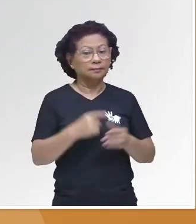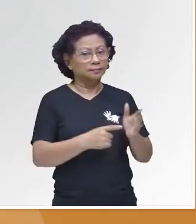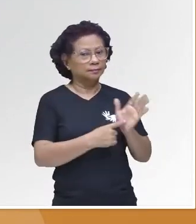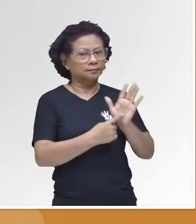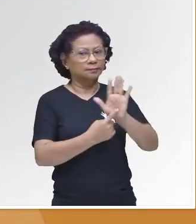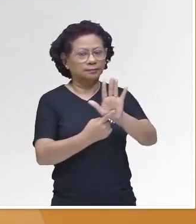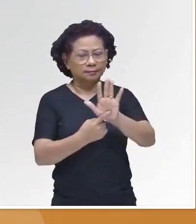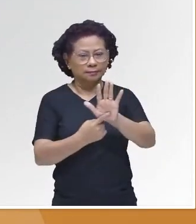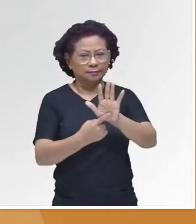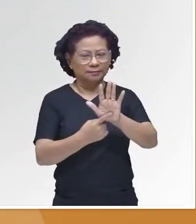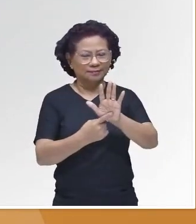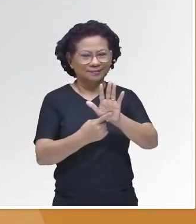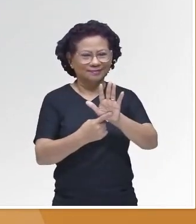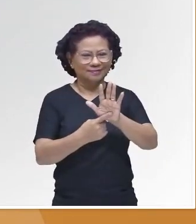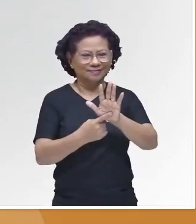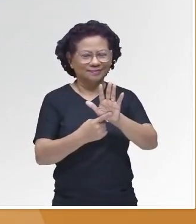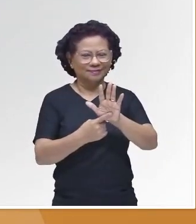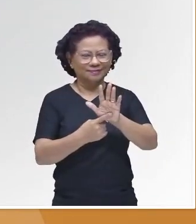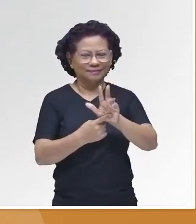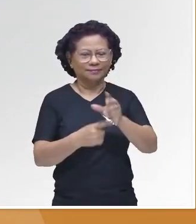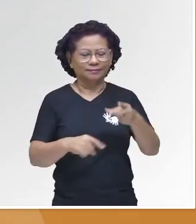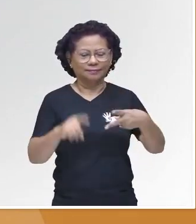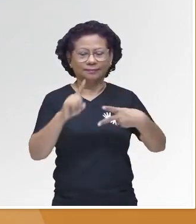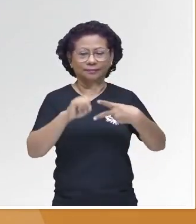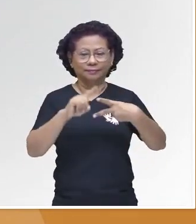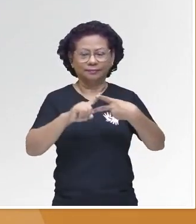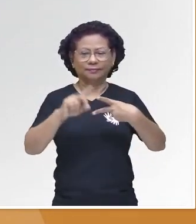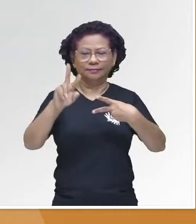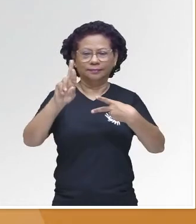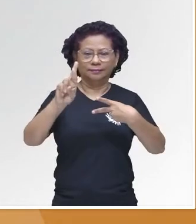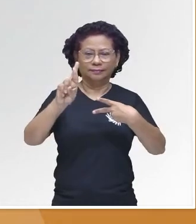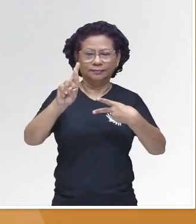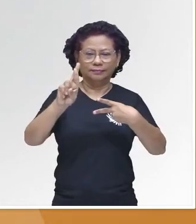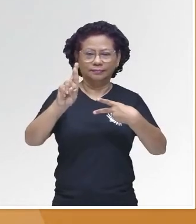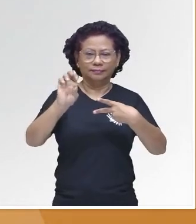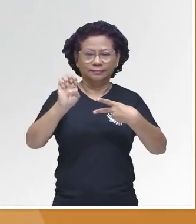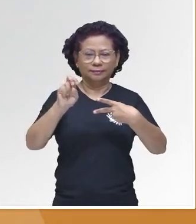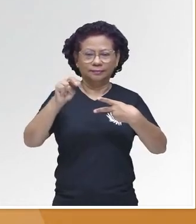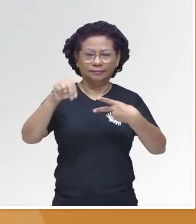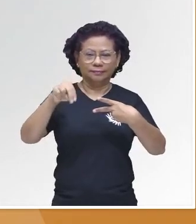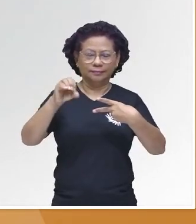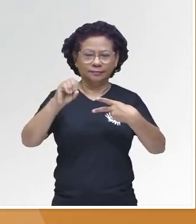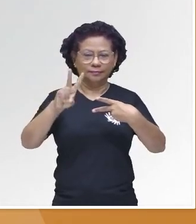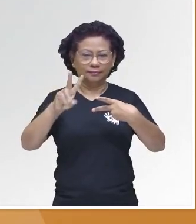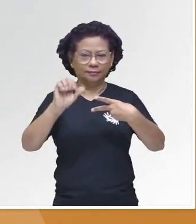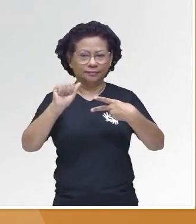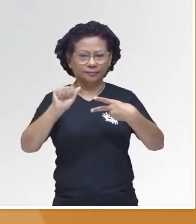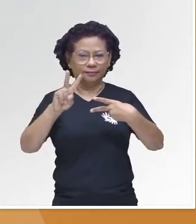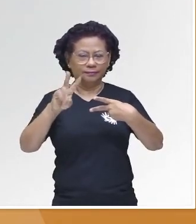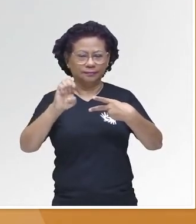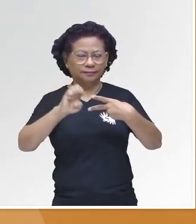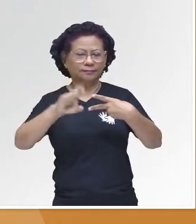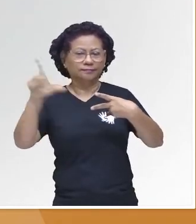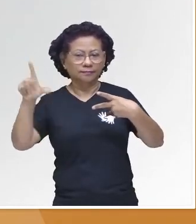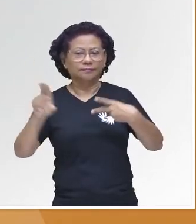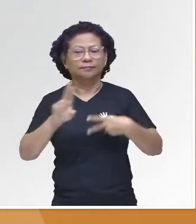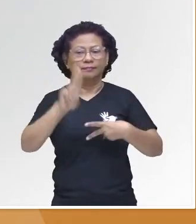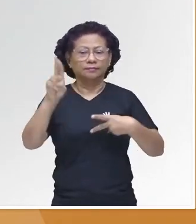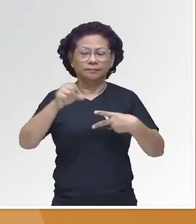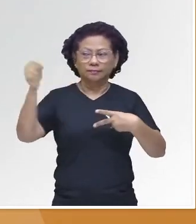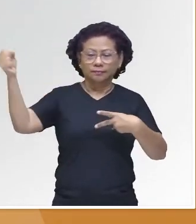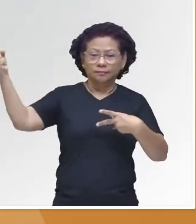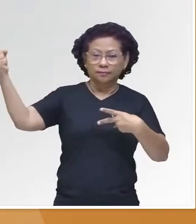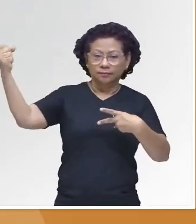uma fonte de energia renovável, que é justamente a energia solar, tá? Por